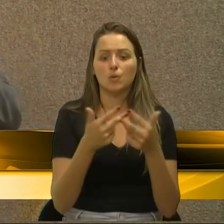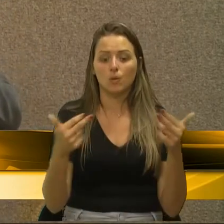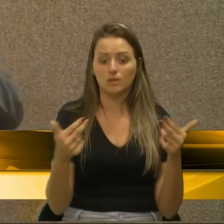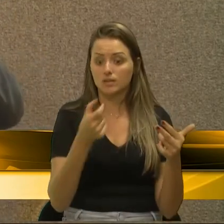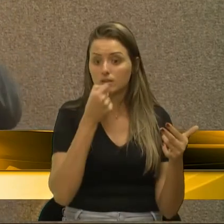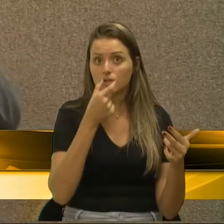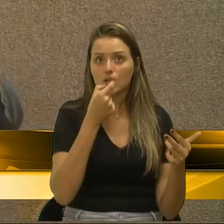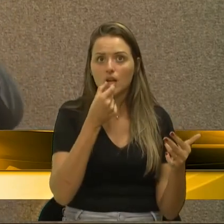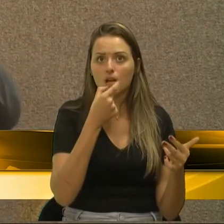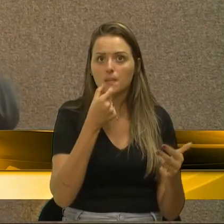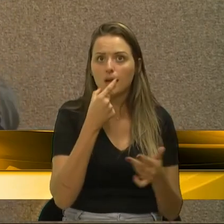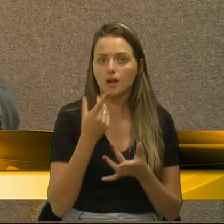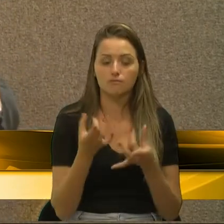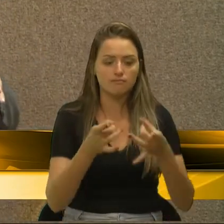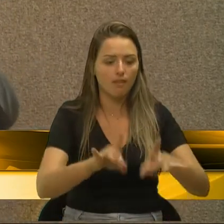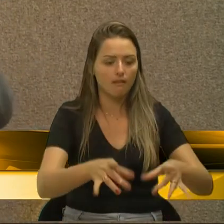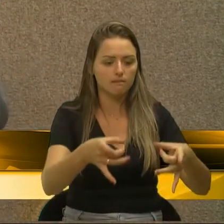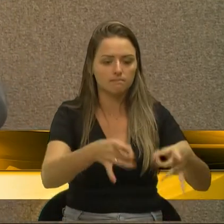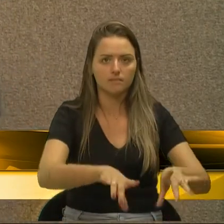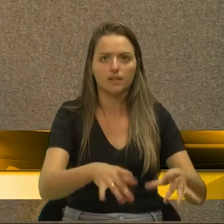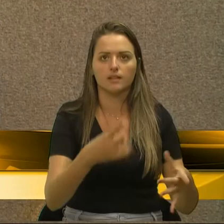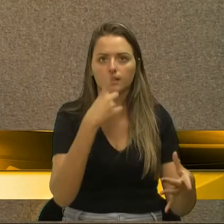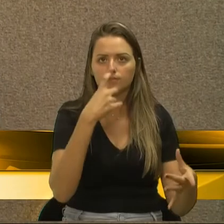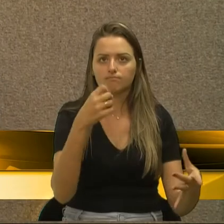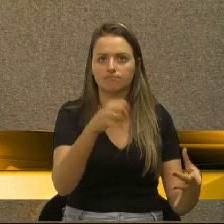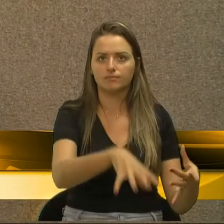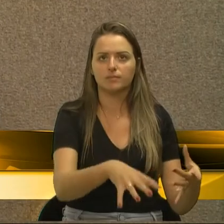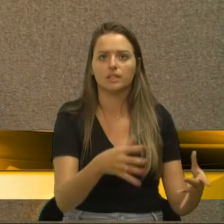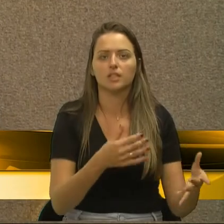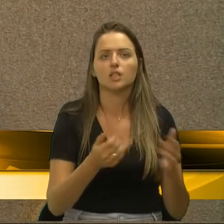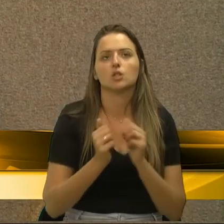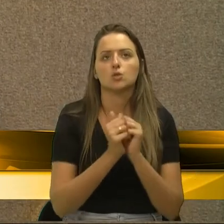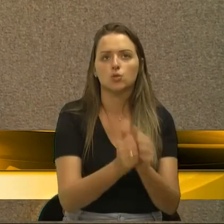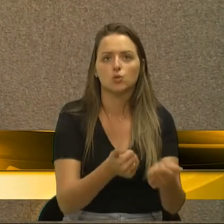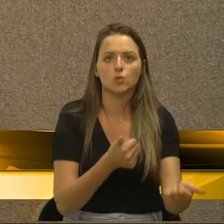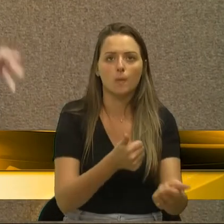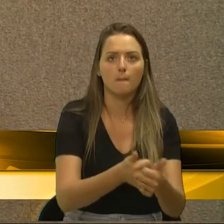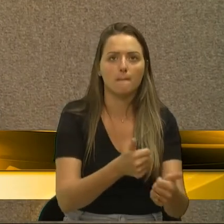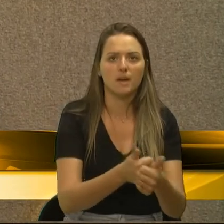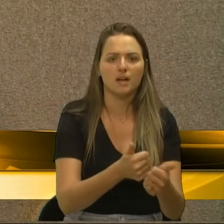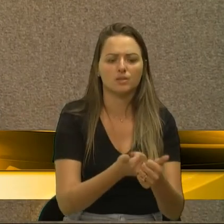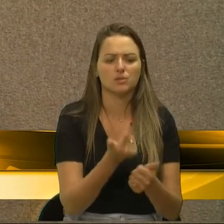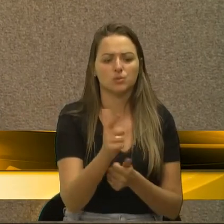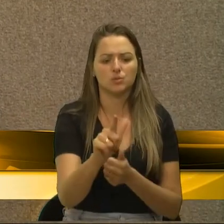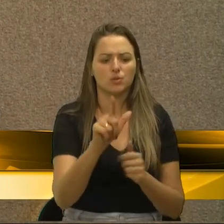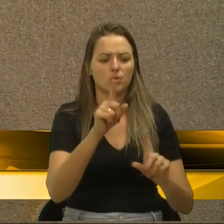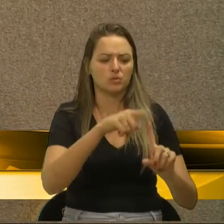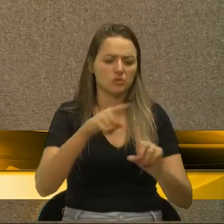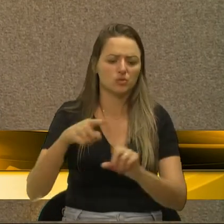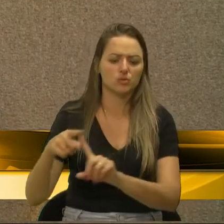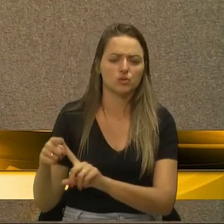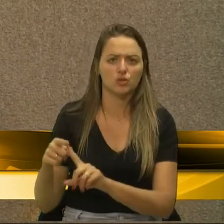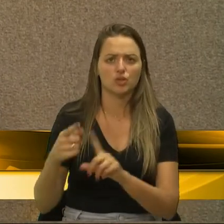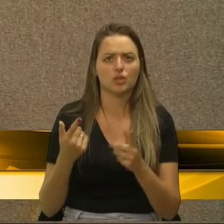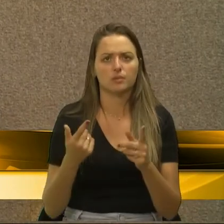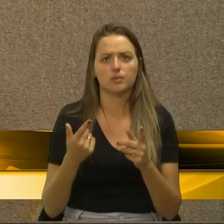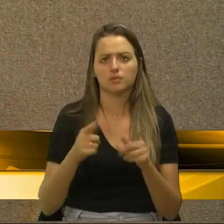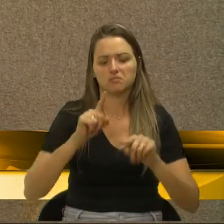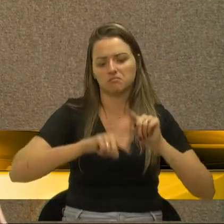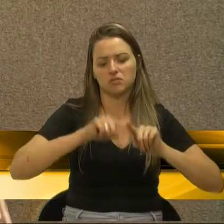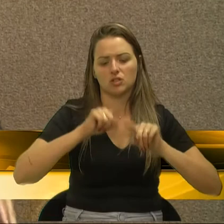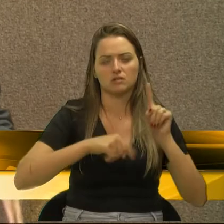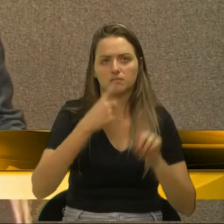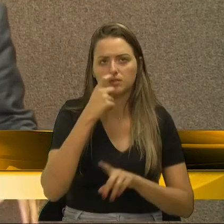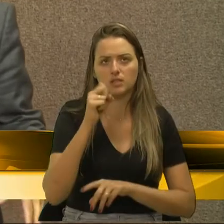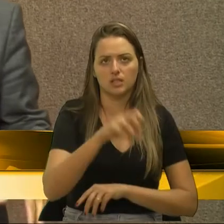medicamentos, fazendo descartes de medicamentos ali junto com outros tipos de devidos, outros resíduos.